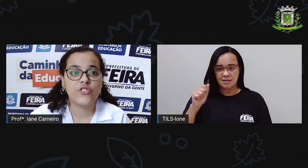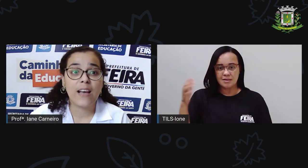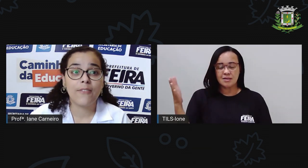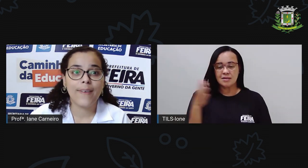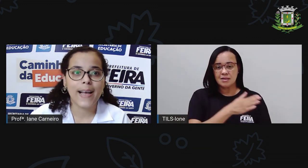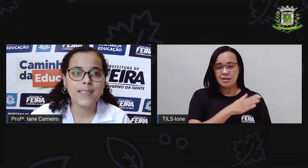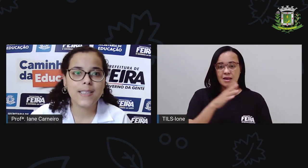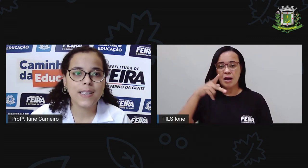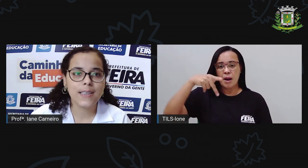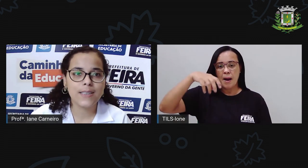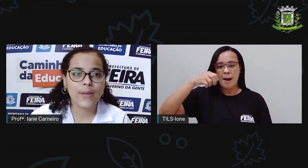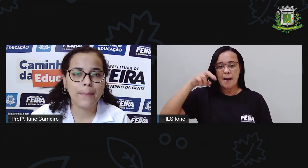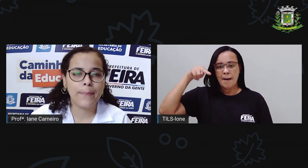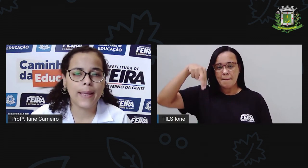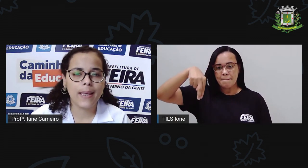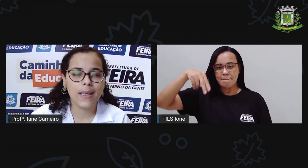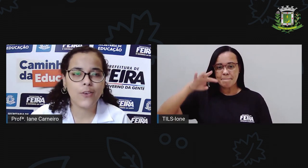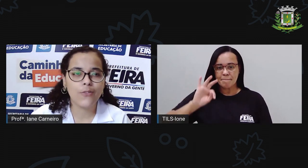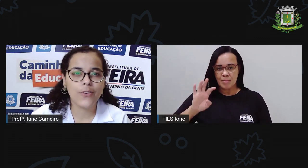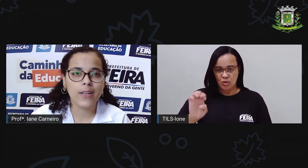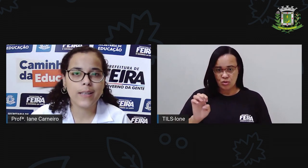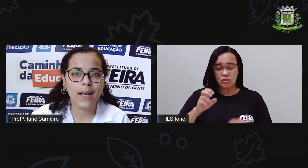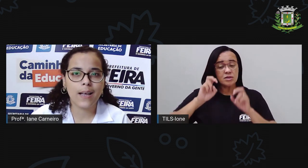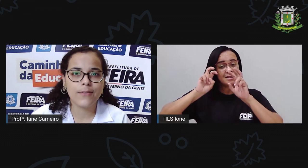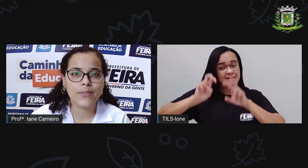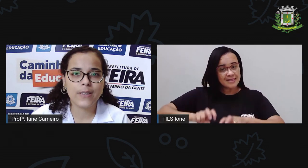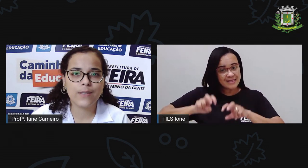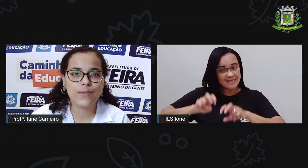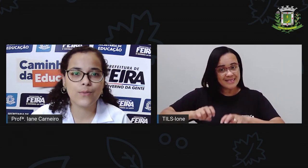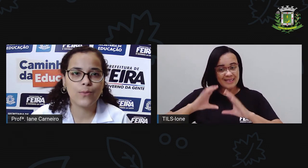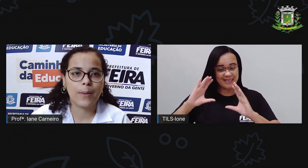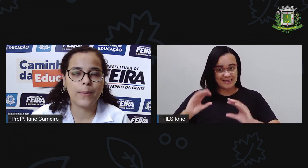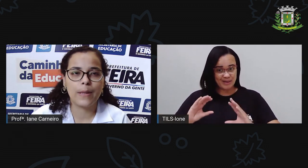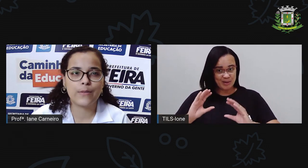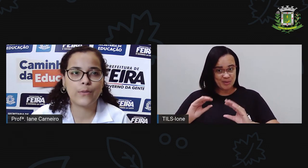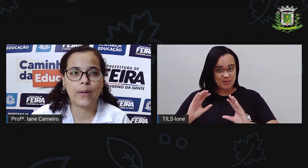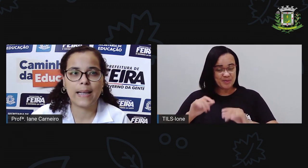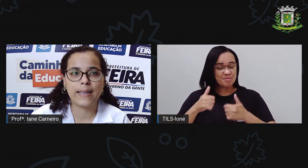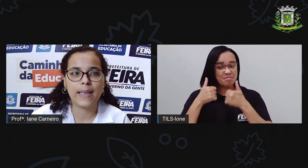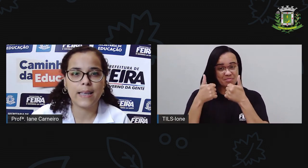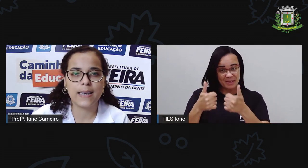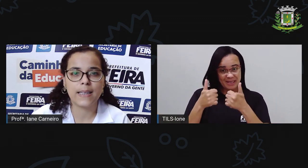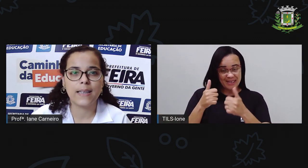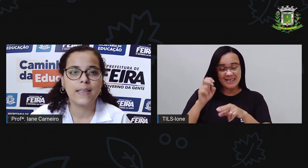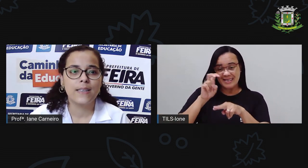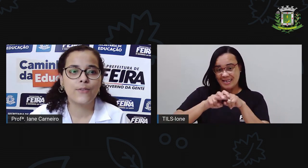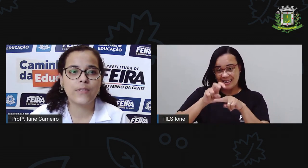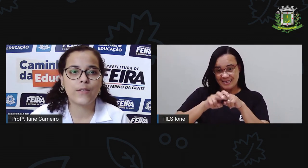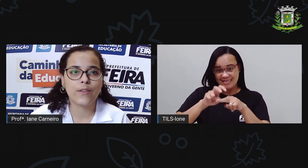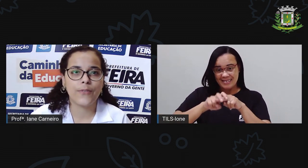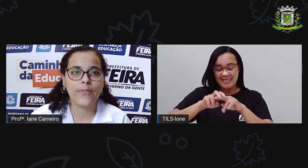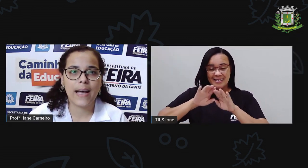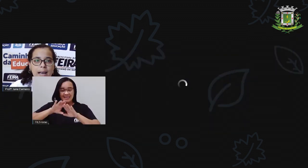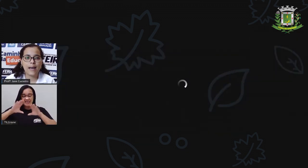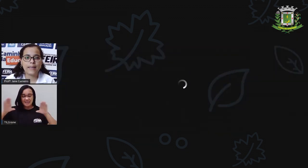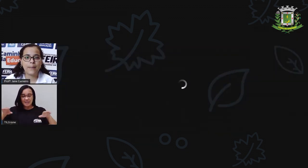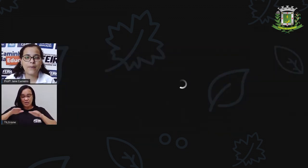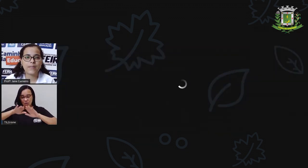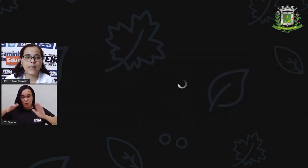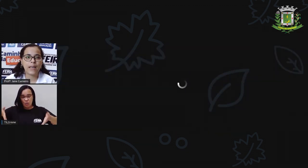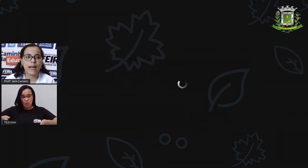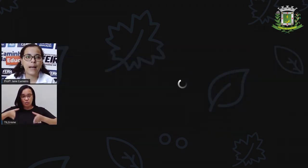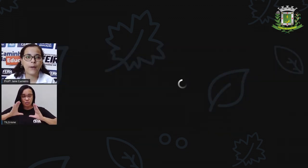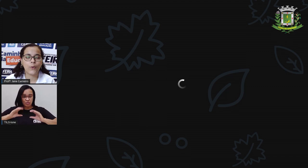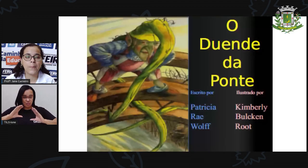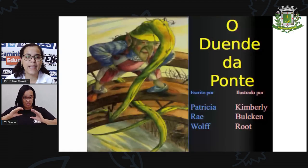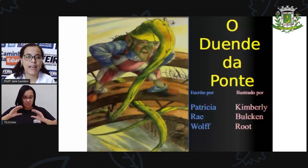Já vai se sentando aí bem confortável na sua cadeira, no seu sofá, né? Para